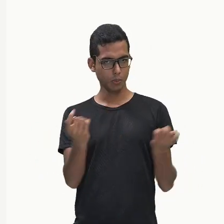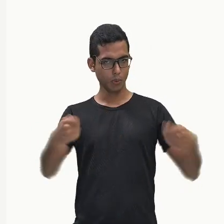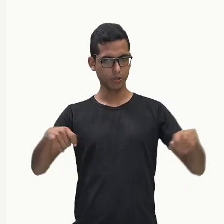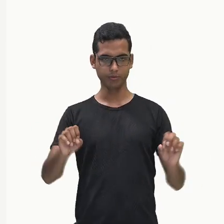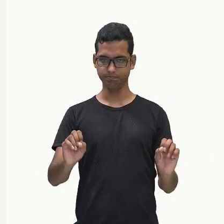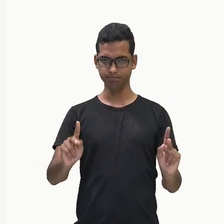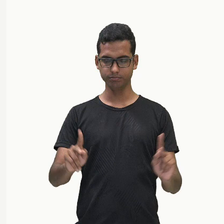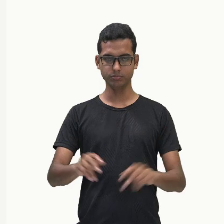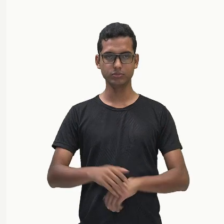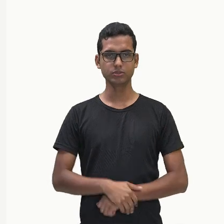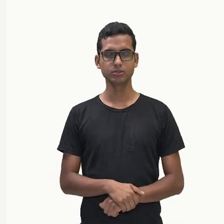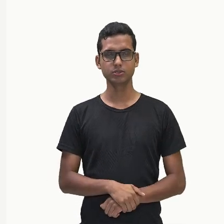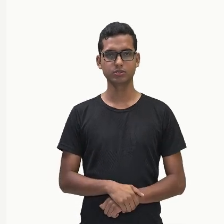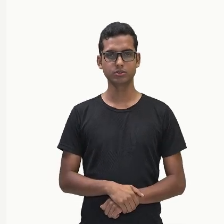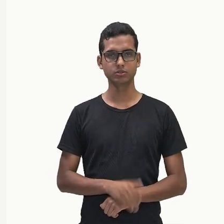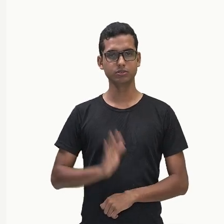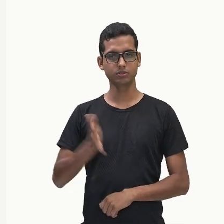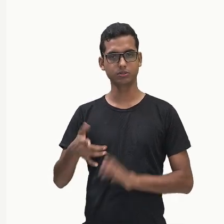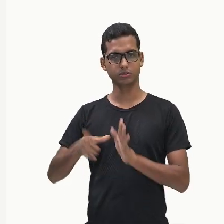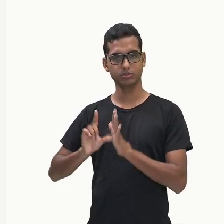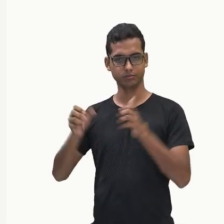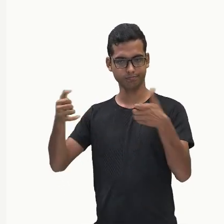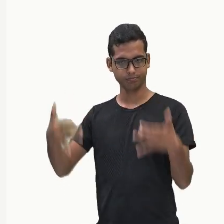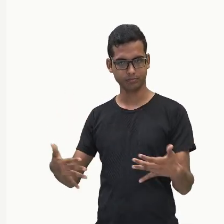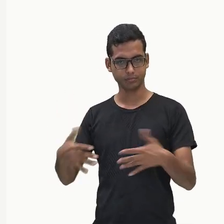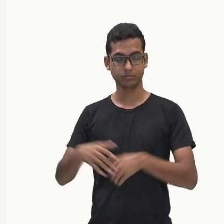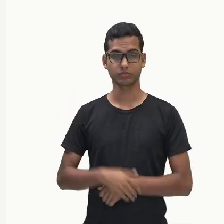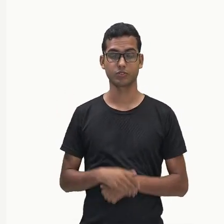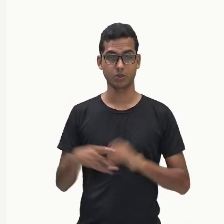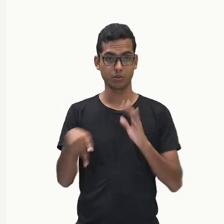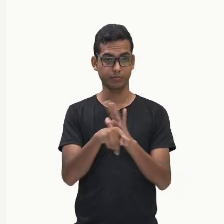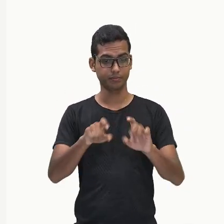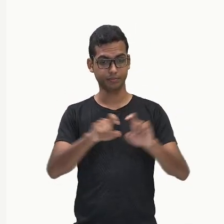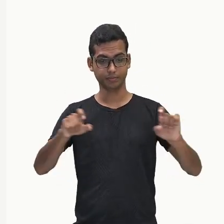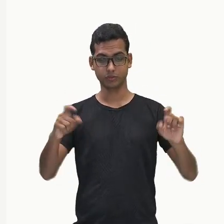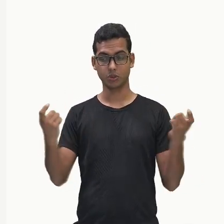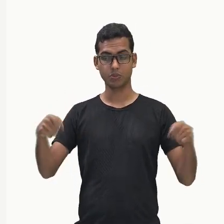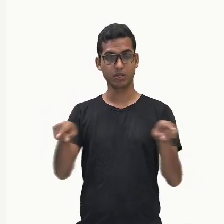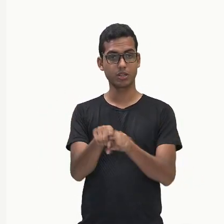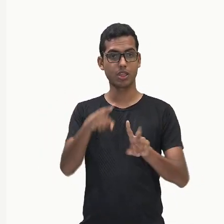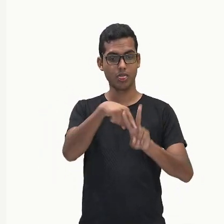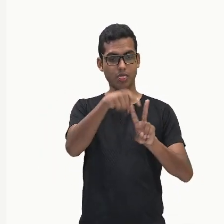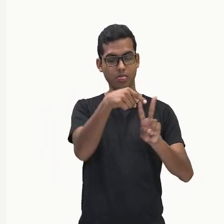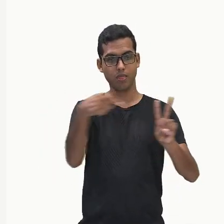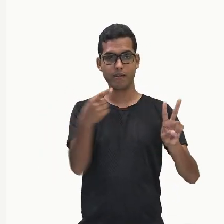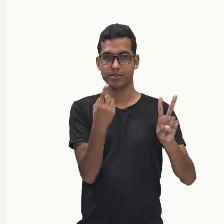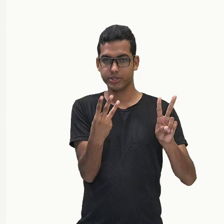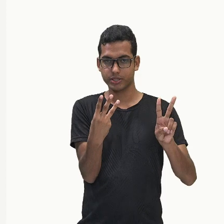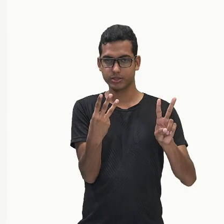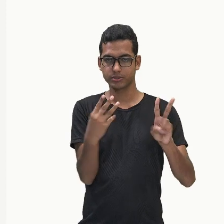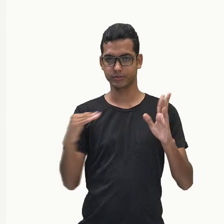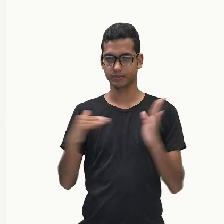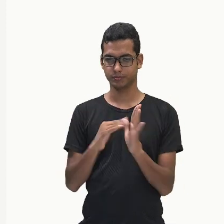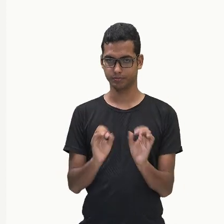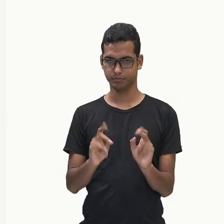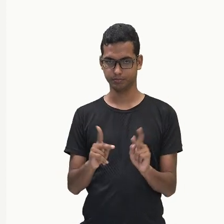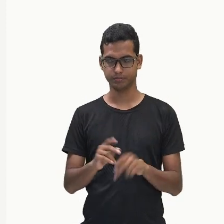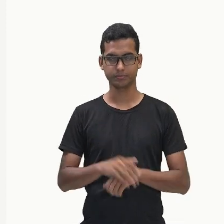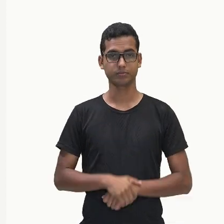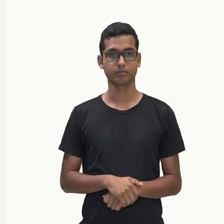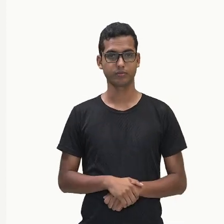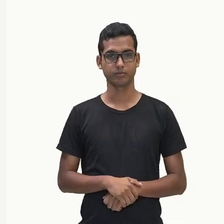falei, a solução de grau 3 permite até 3 raízes, né? E,